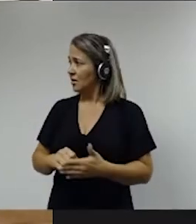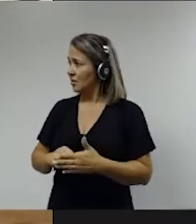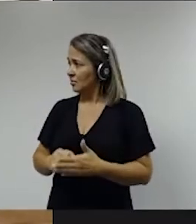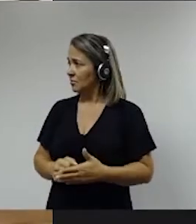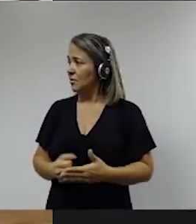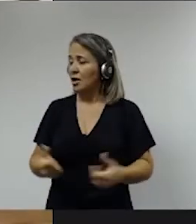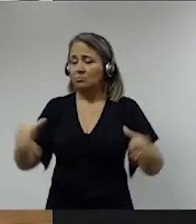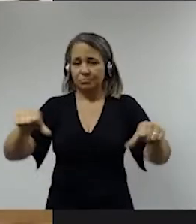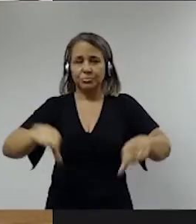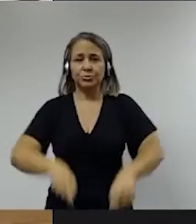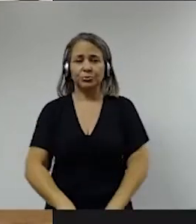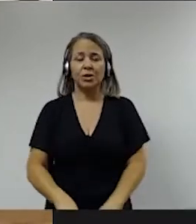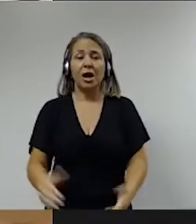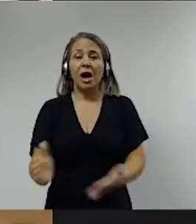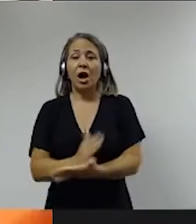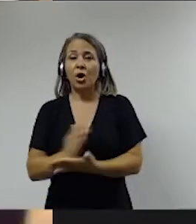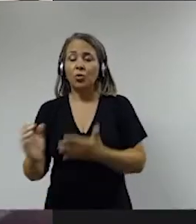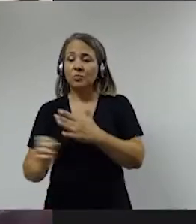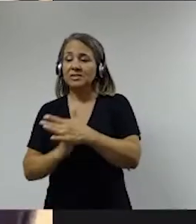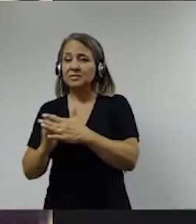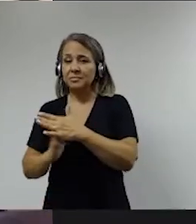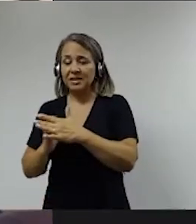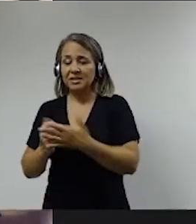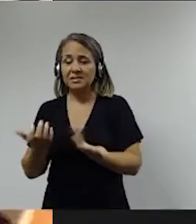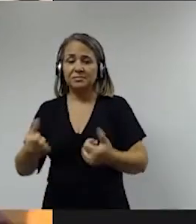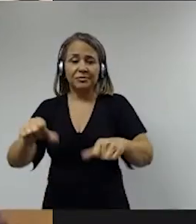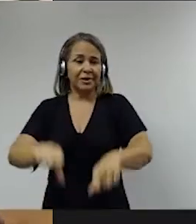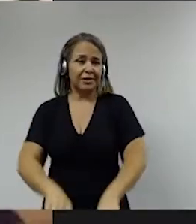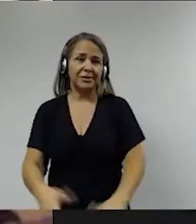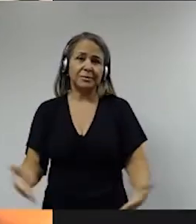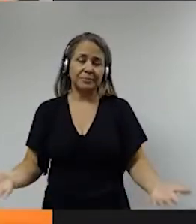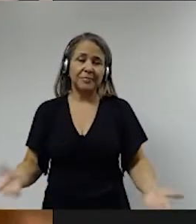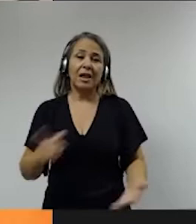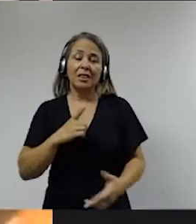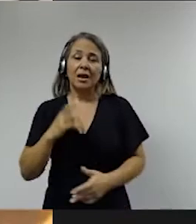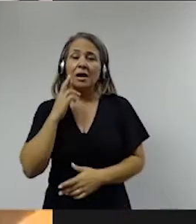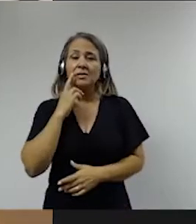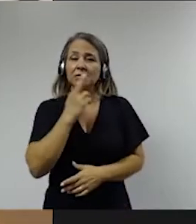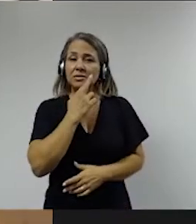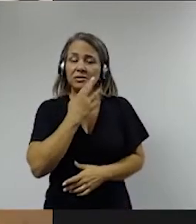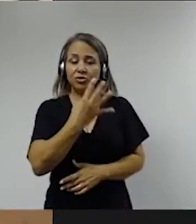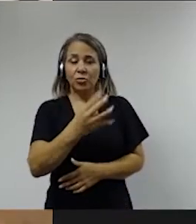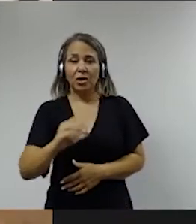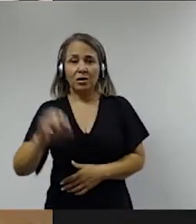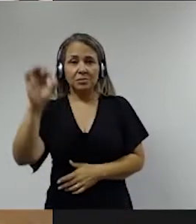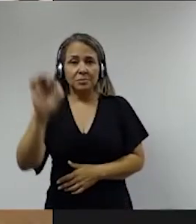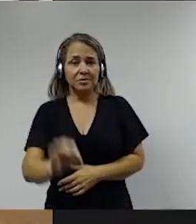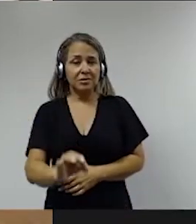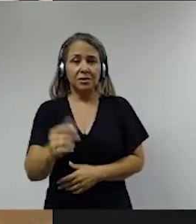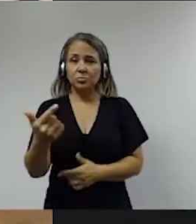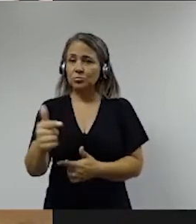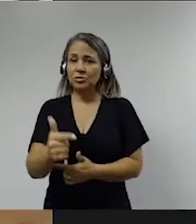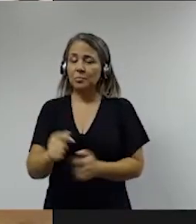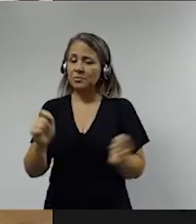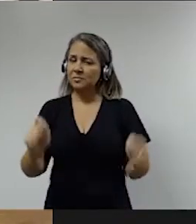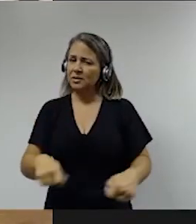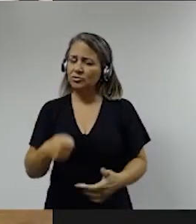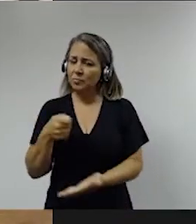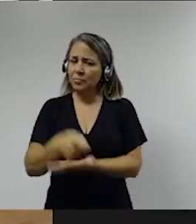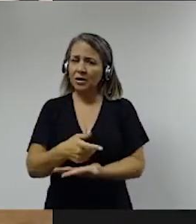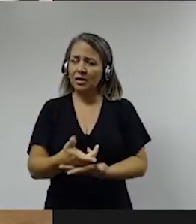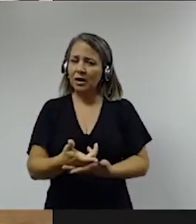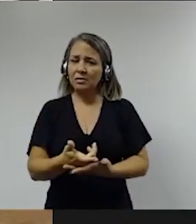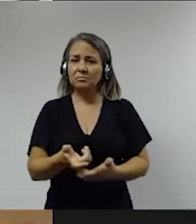imagina, as empresas quebrando, muitas delas sem caixa, a gente está vendo aí restaurantes, por exemplo, 40% deles sem possibilidade de pagar suas contas,